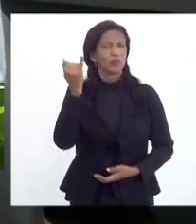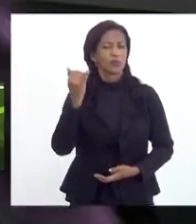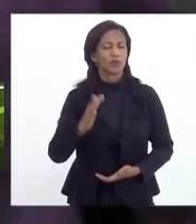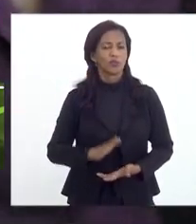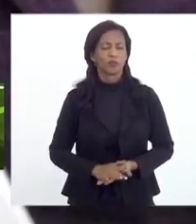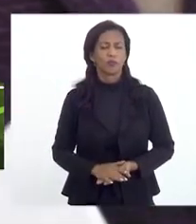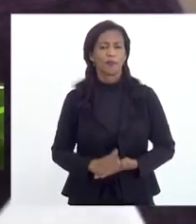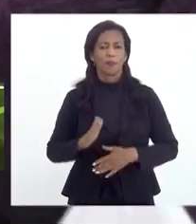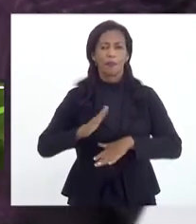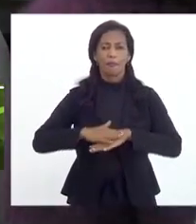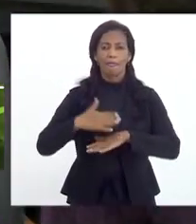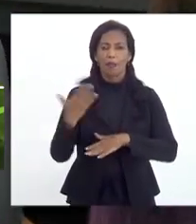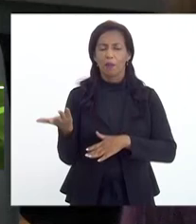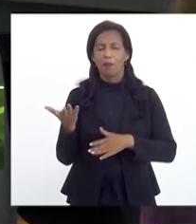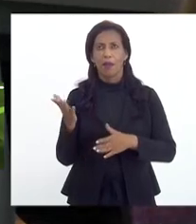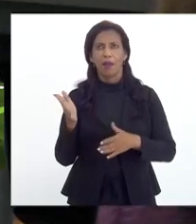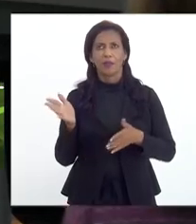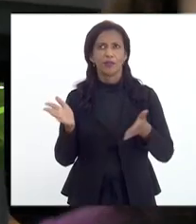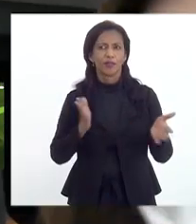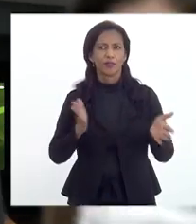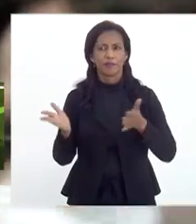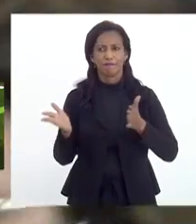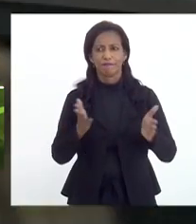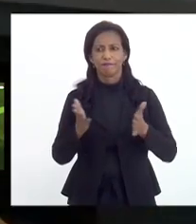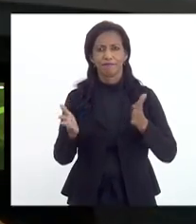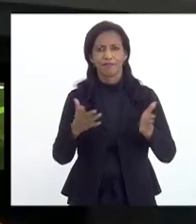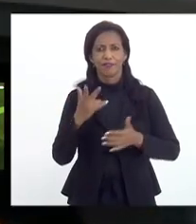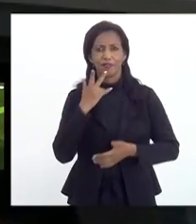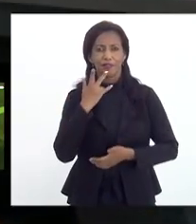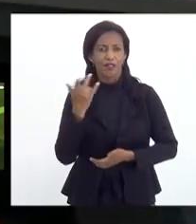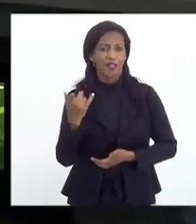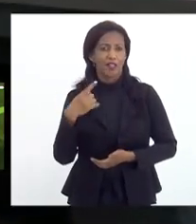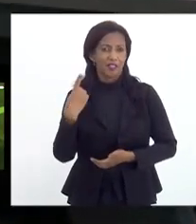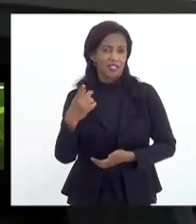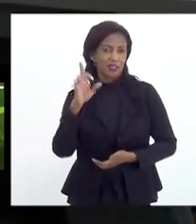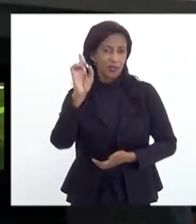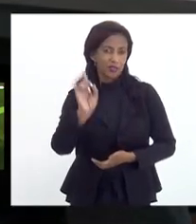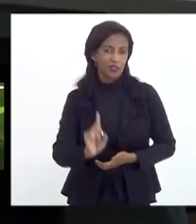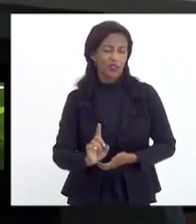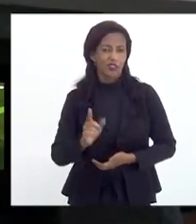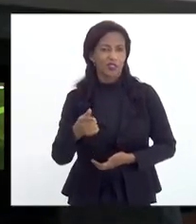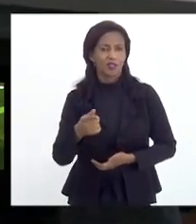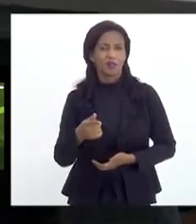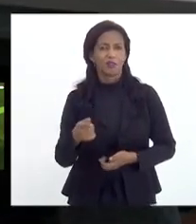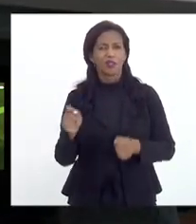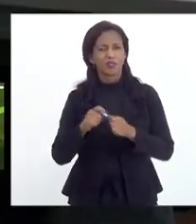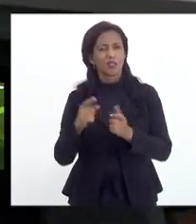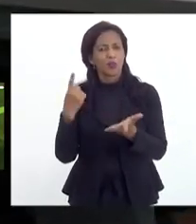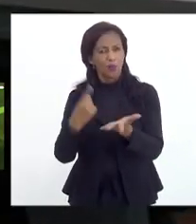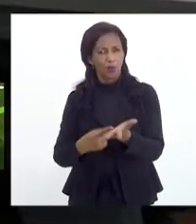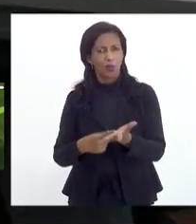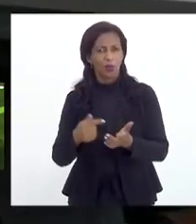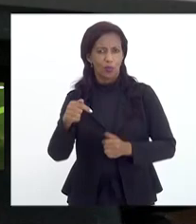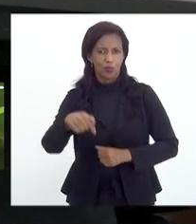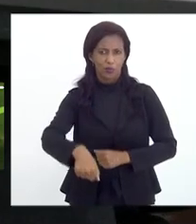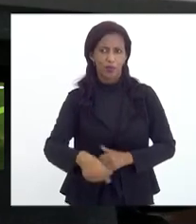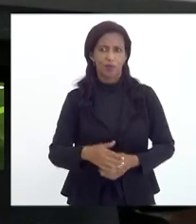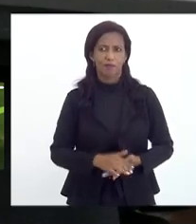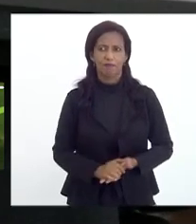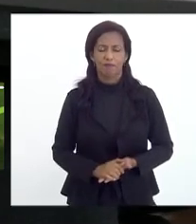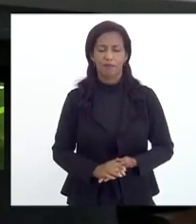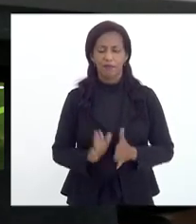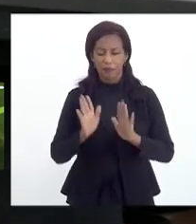Redundante E aí Vossa Excelência vai falar Que o deputado Tem seu direito E tudo mais Mas a gente construiu Um acordo aqui Que está sendo